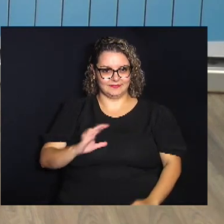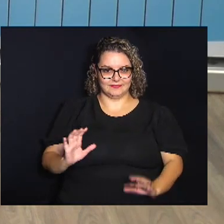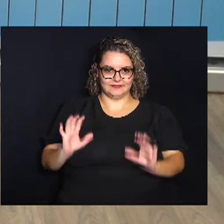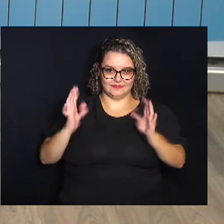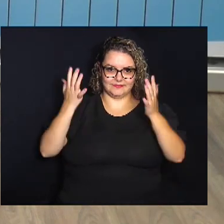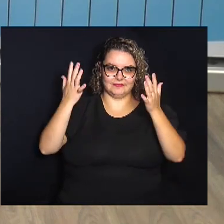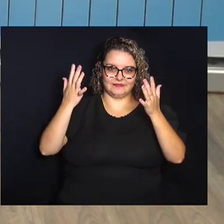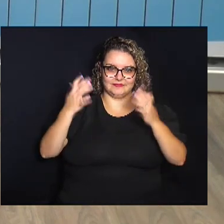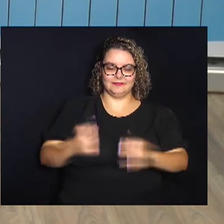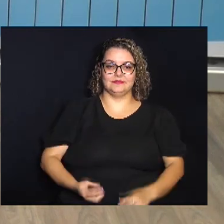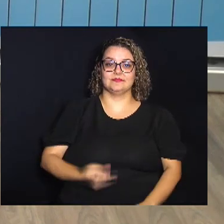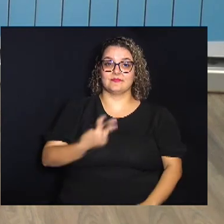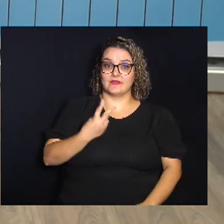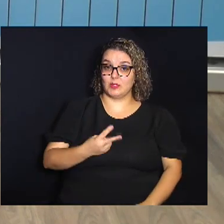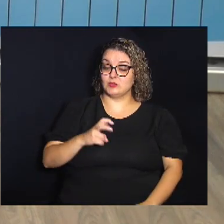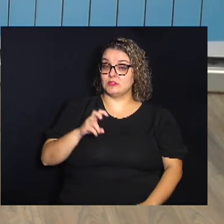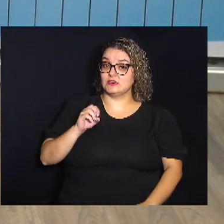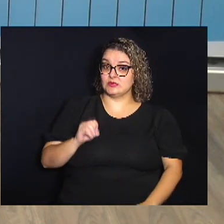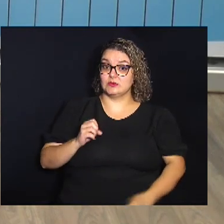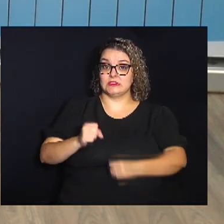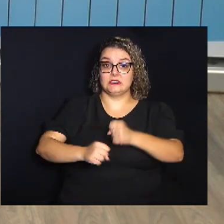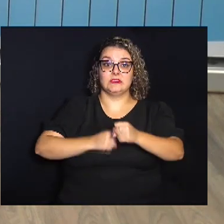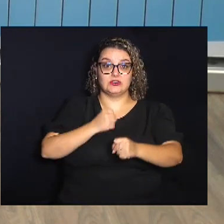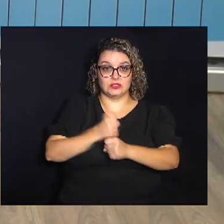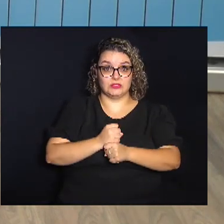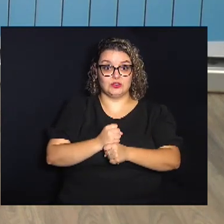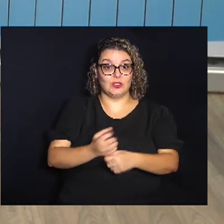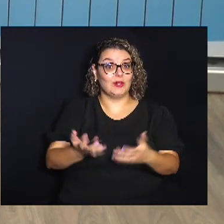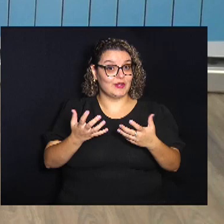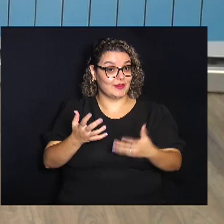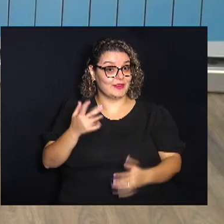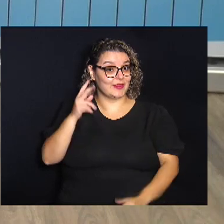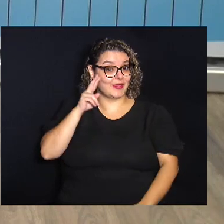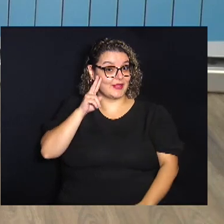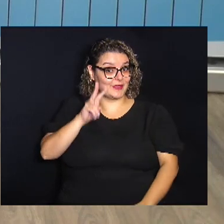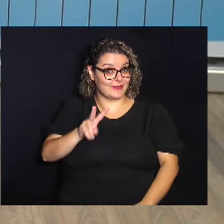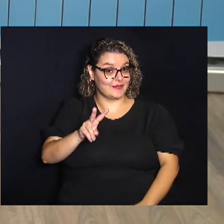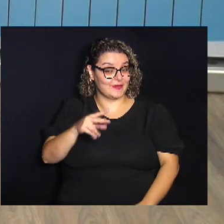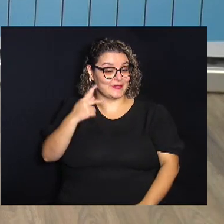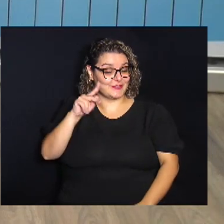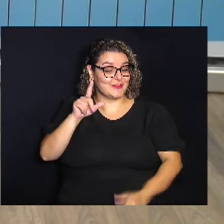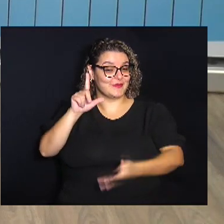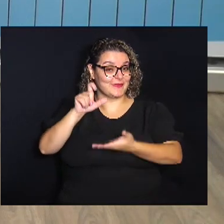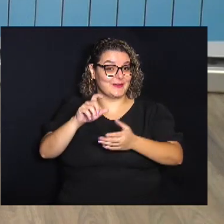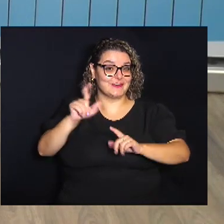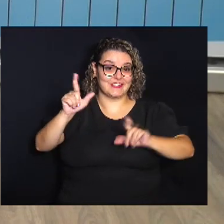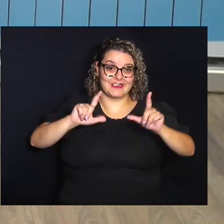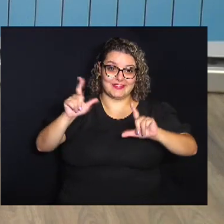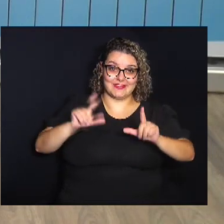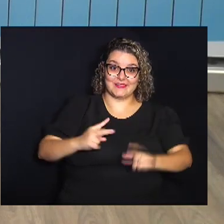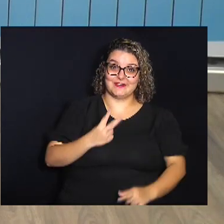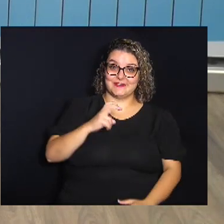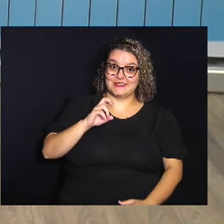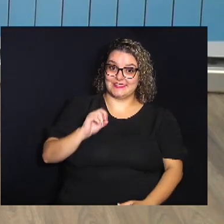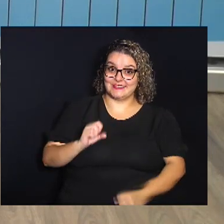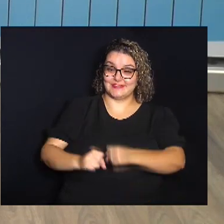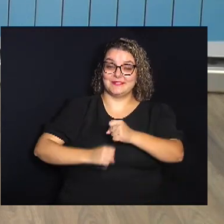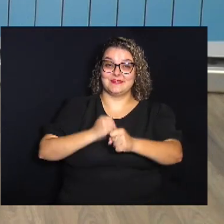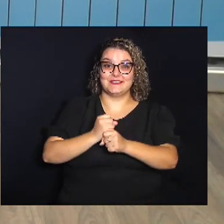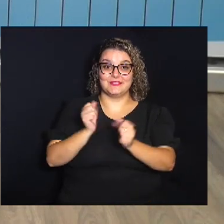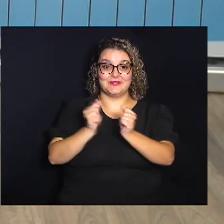comemoração aos 250 anos. Então, quer ver a sua foto na TV? Comemore os 250 anos de Campinas com a